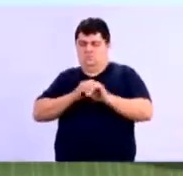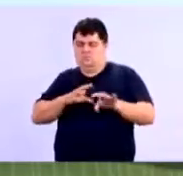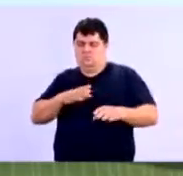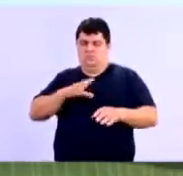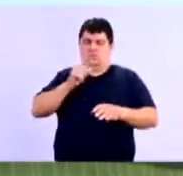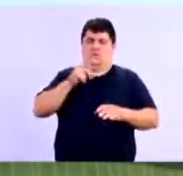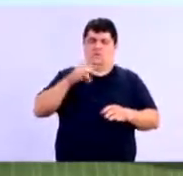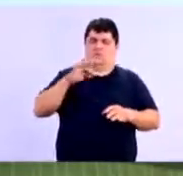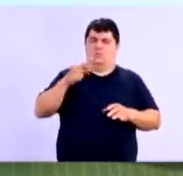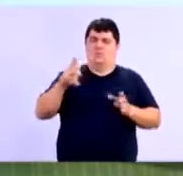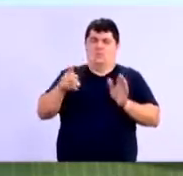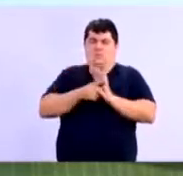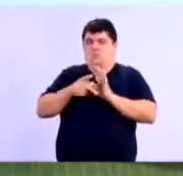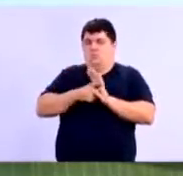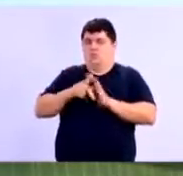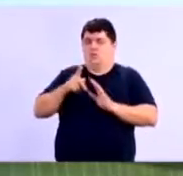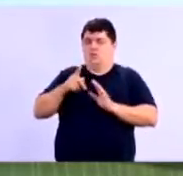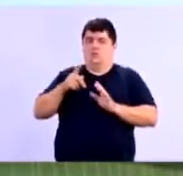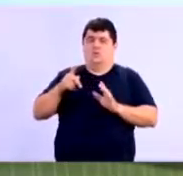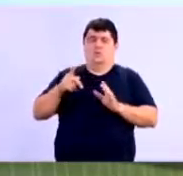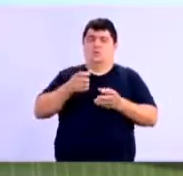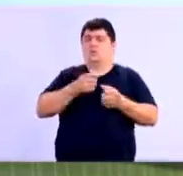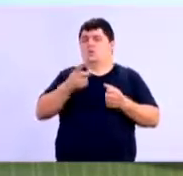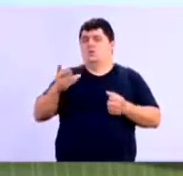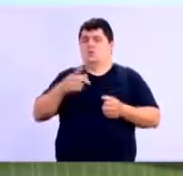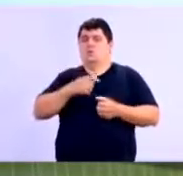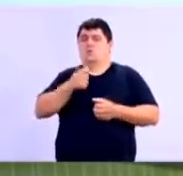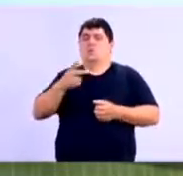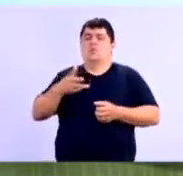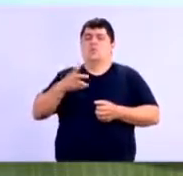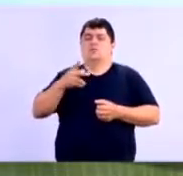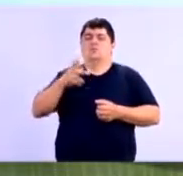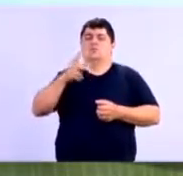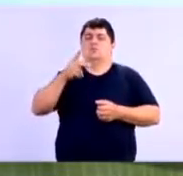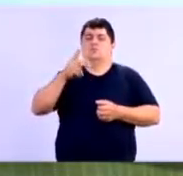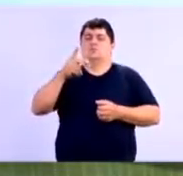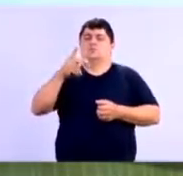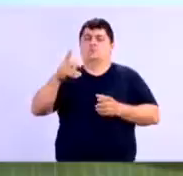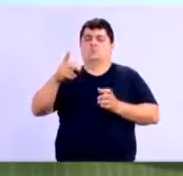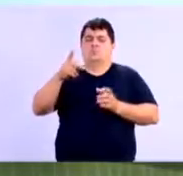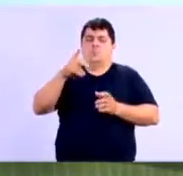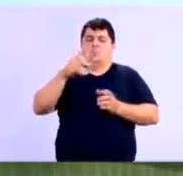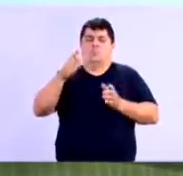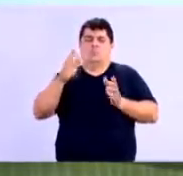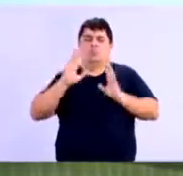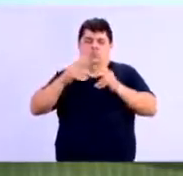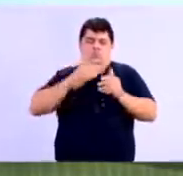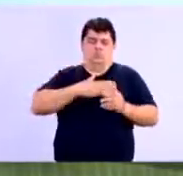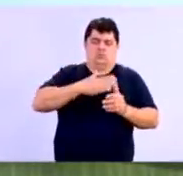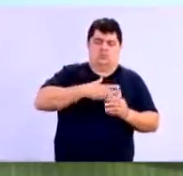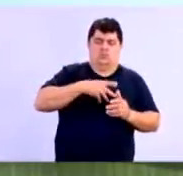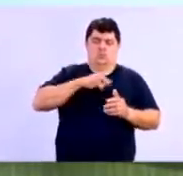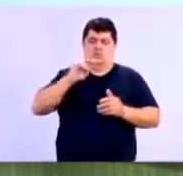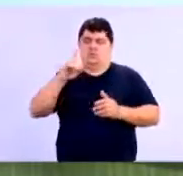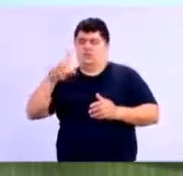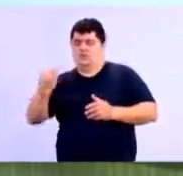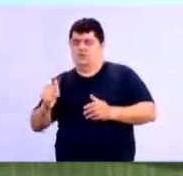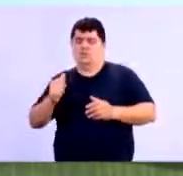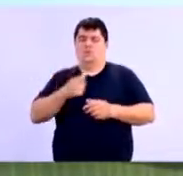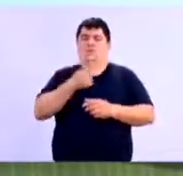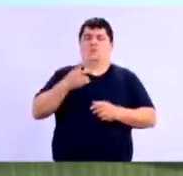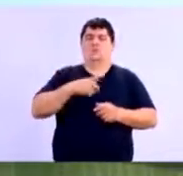que é o patrimônio líquido? É isso que eu estou querendo saber. Quanto que o meu patrimônio líquido está gerando de renda? Quanto que ele está sobrando